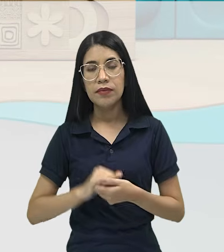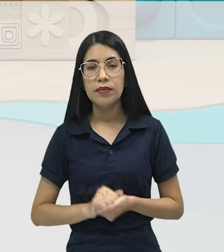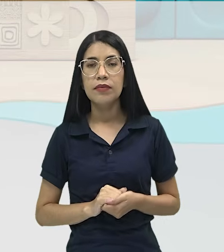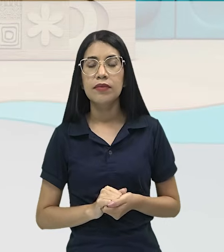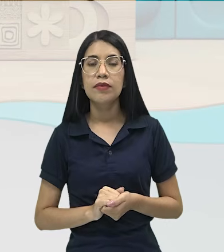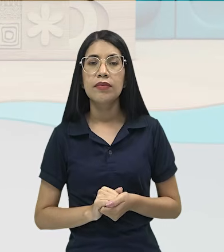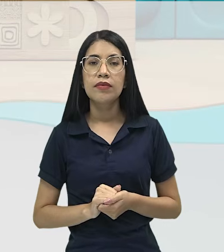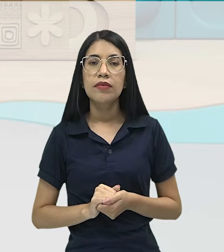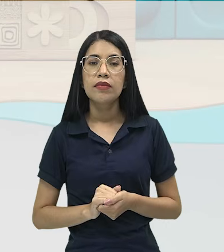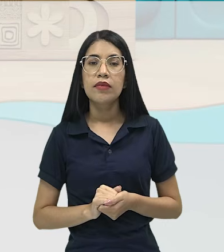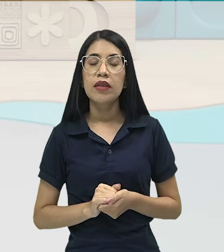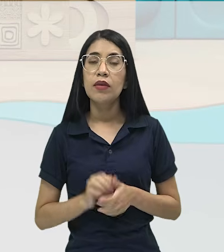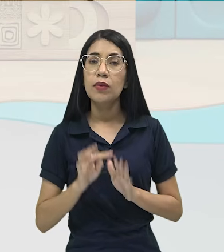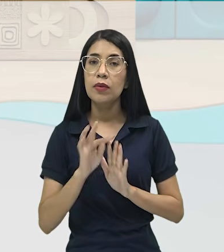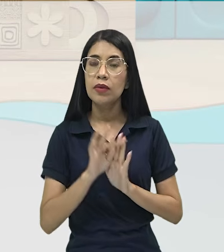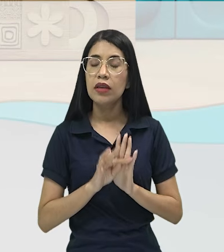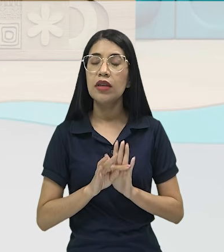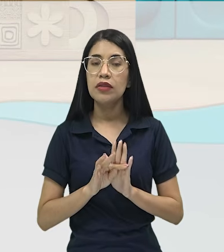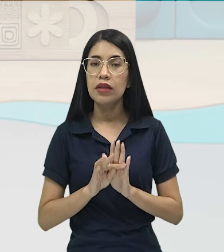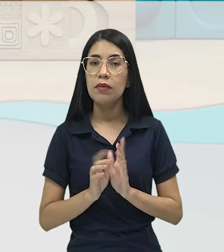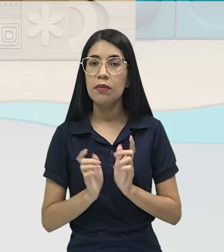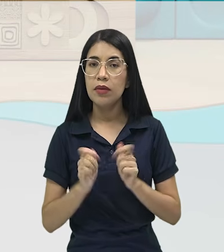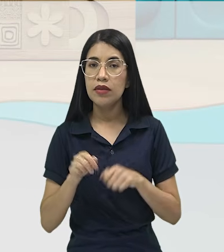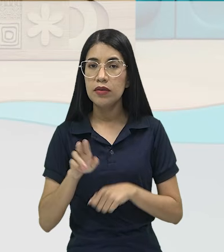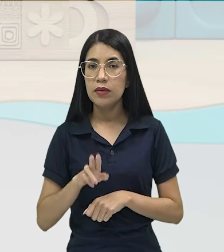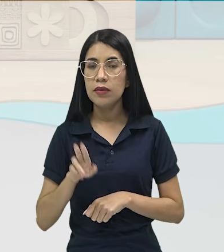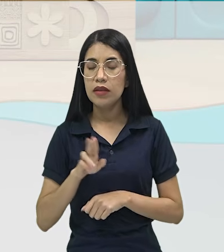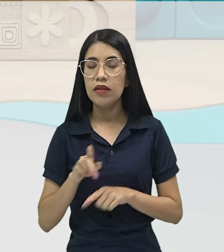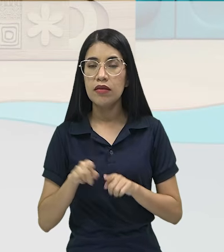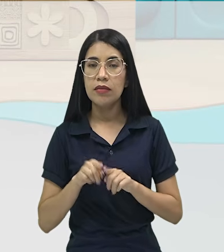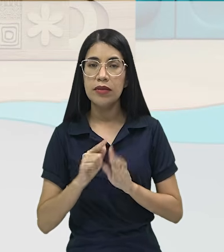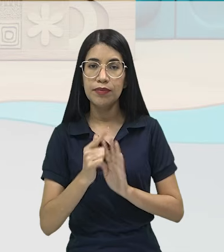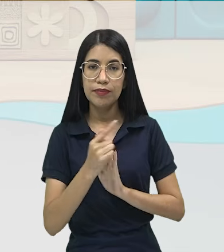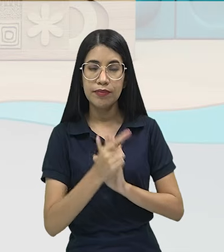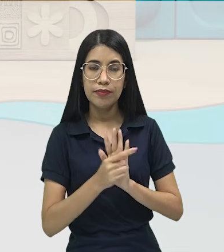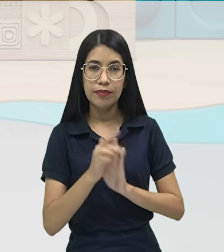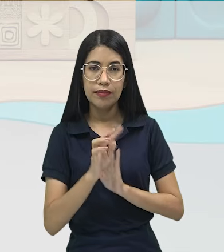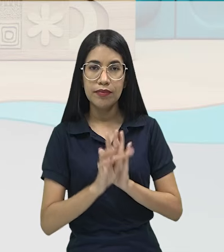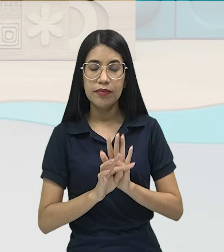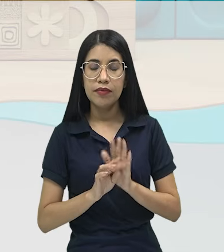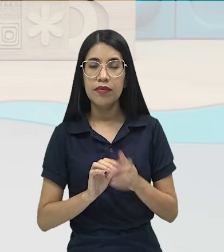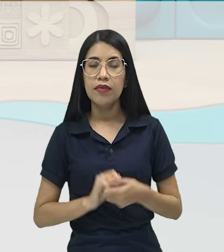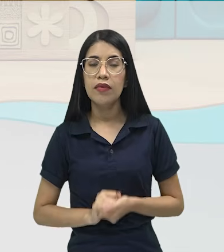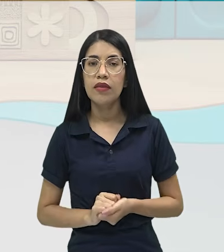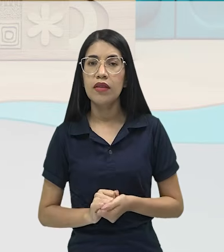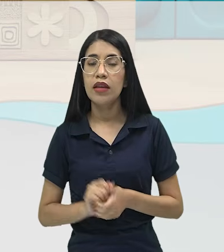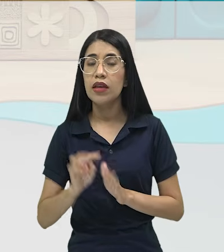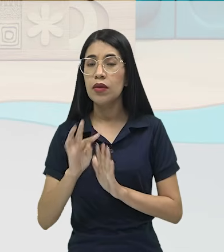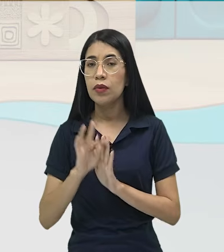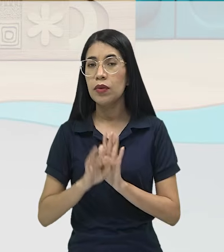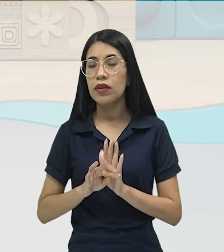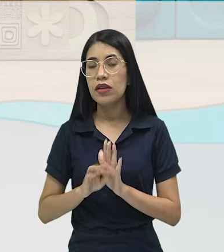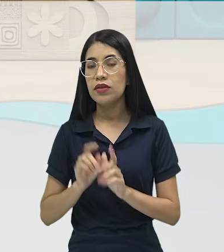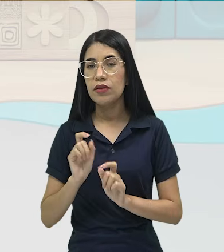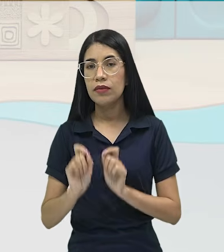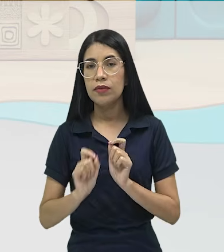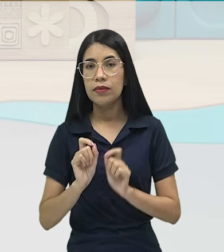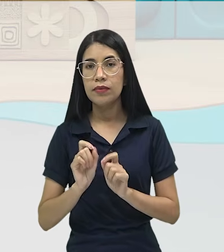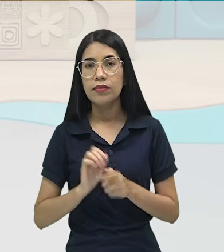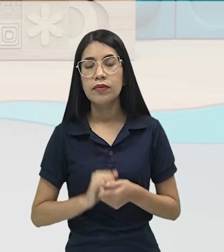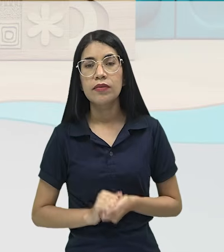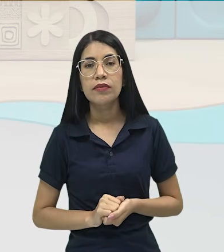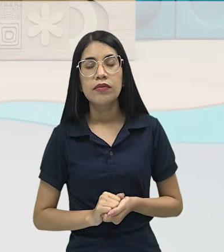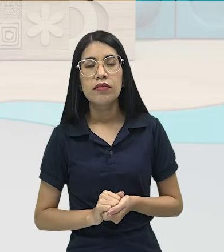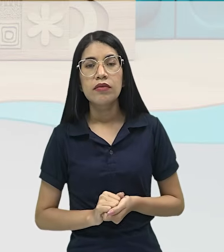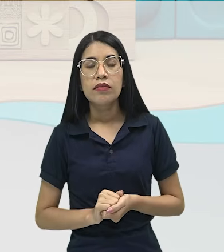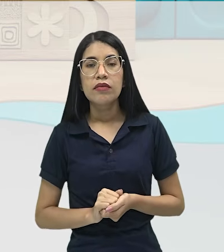Então, o texto ele serve para fazer isso, né? Os gêneros textuais, né? E o texto nós podemos considerar como